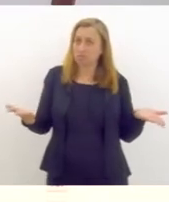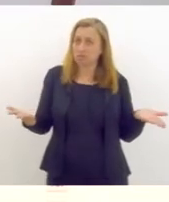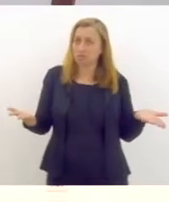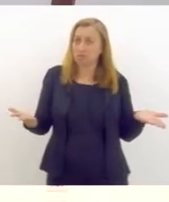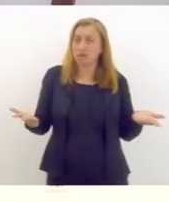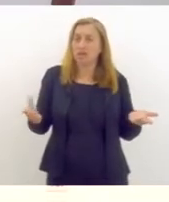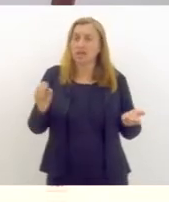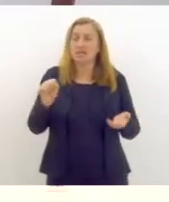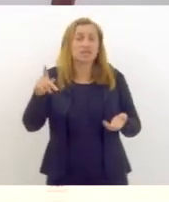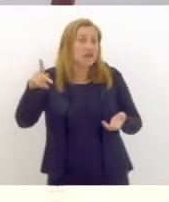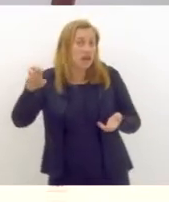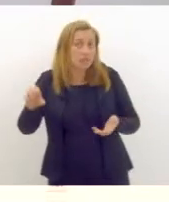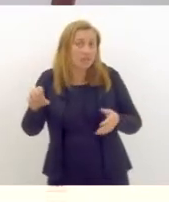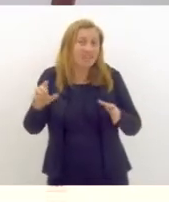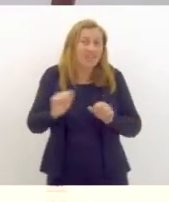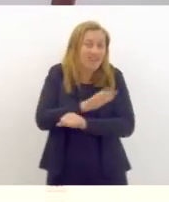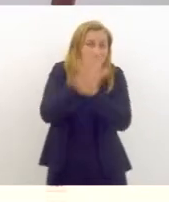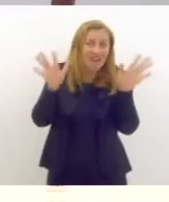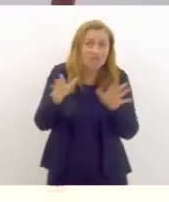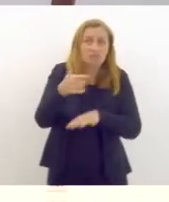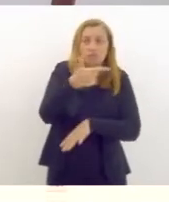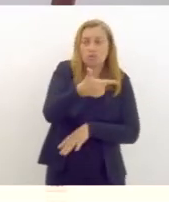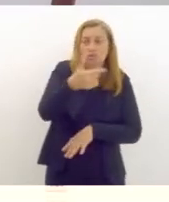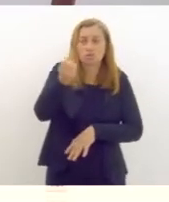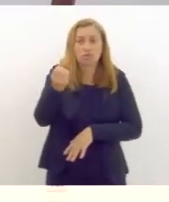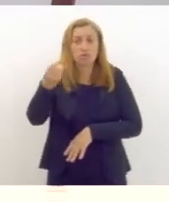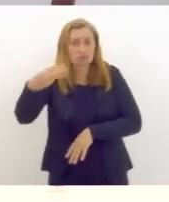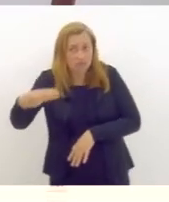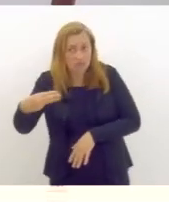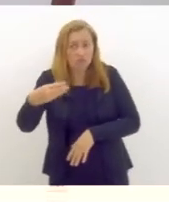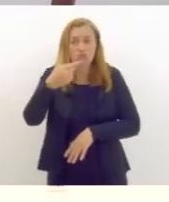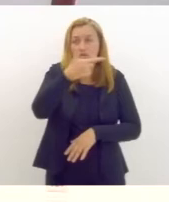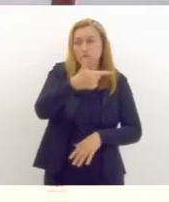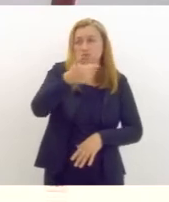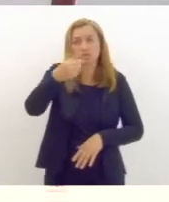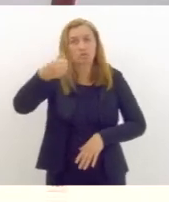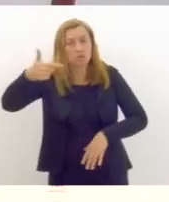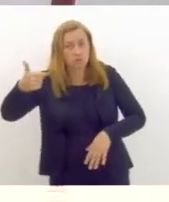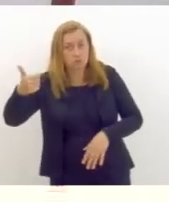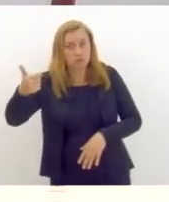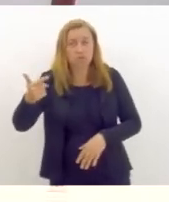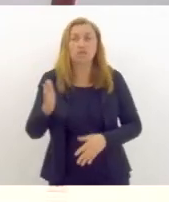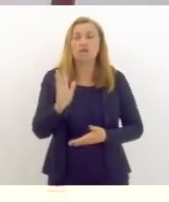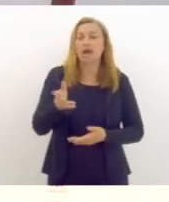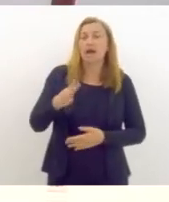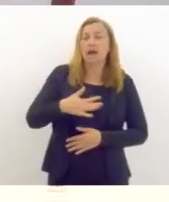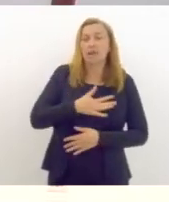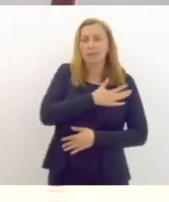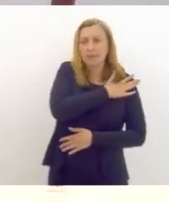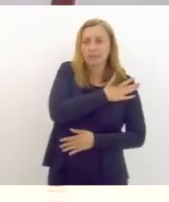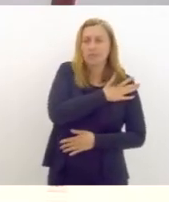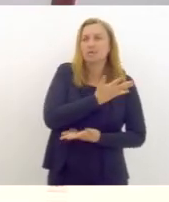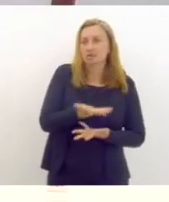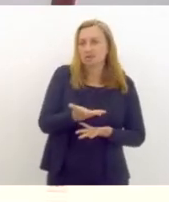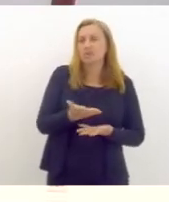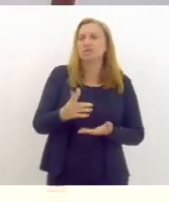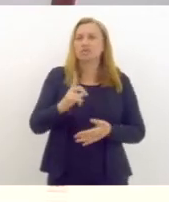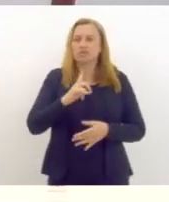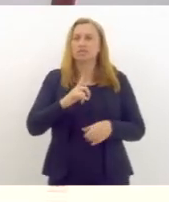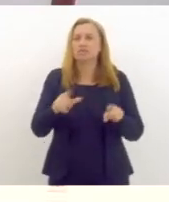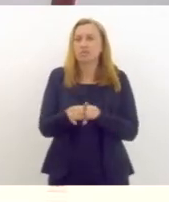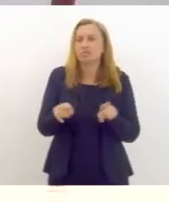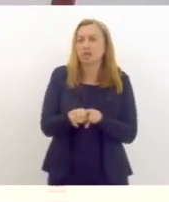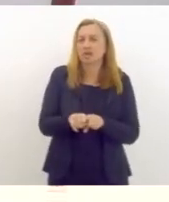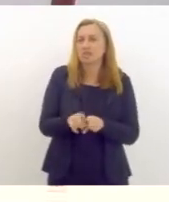essa época a gente tem ele Claro é 2003 6 e 12 a PM a gente tem um problema do cfsd 2014 tanto é que a gente nem marcou audiência